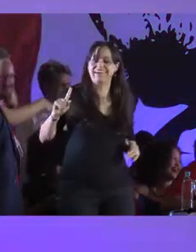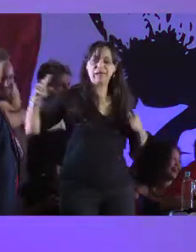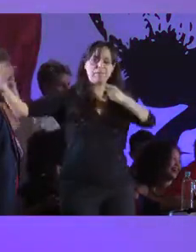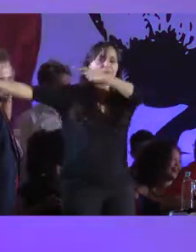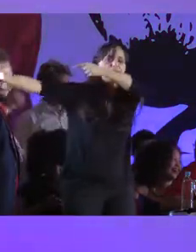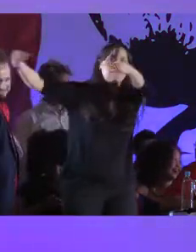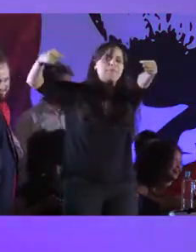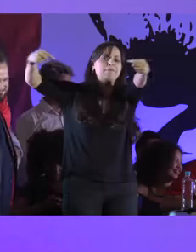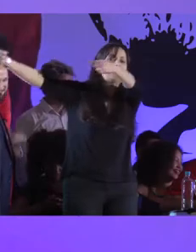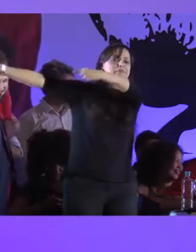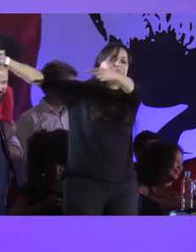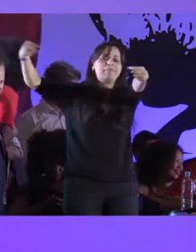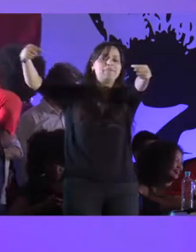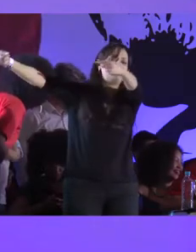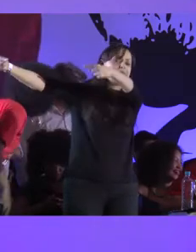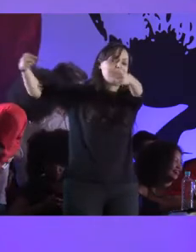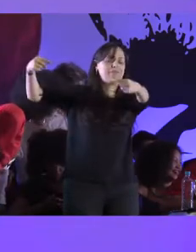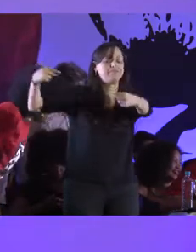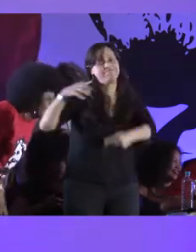Pois bem,